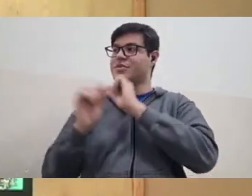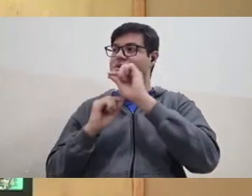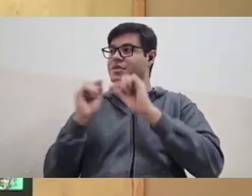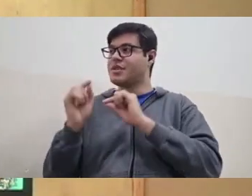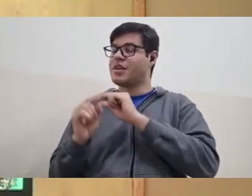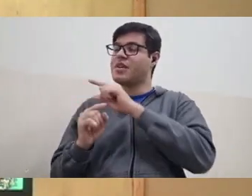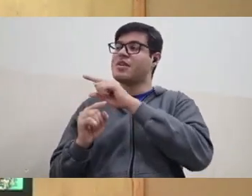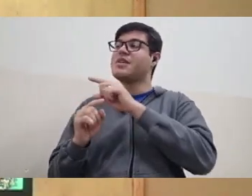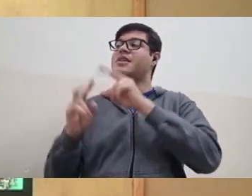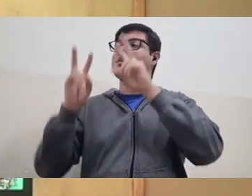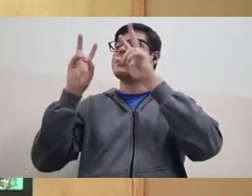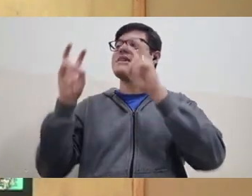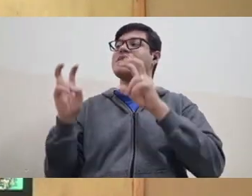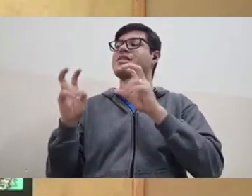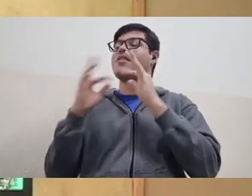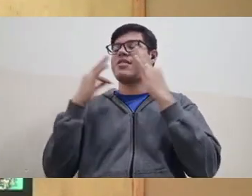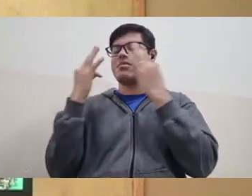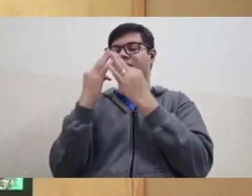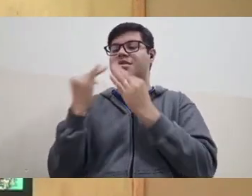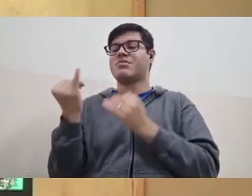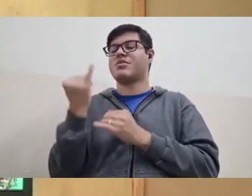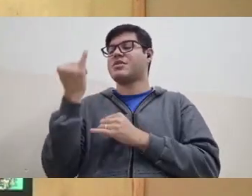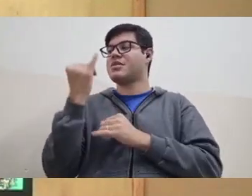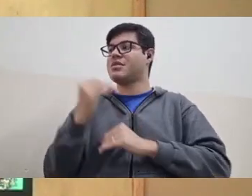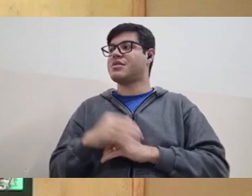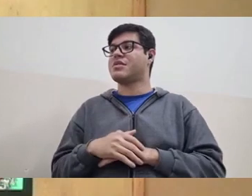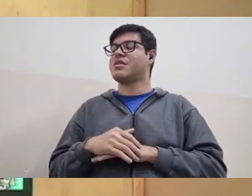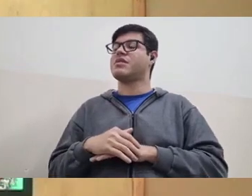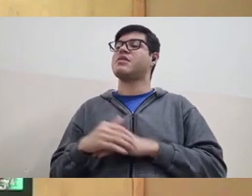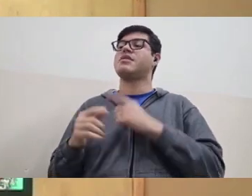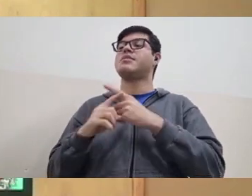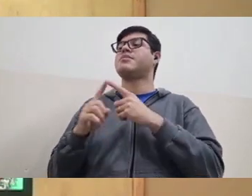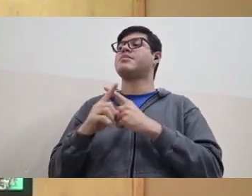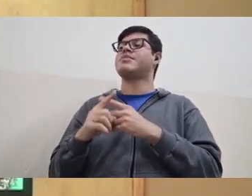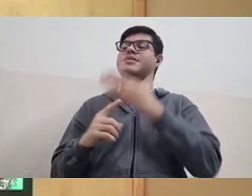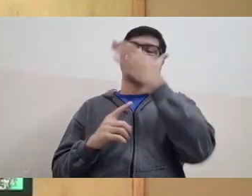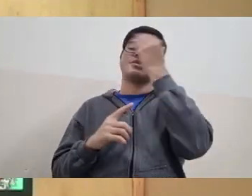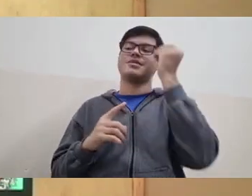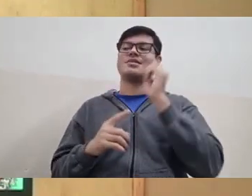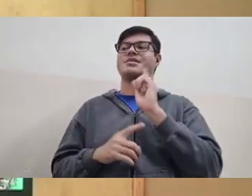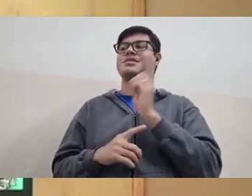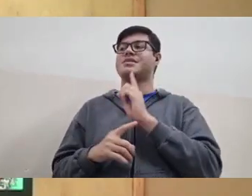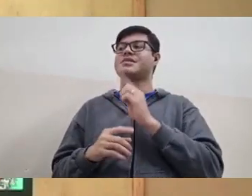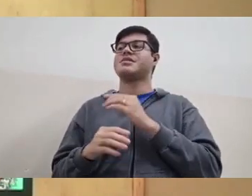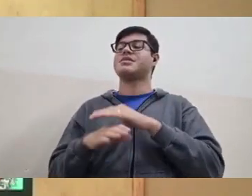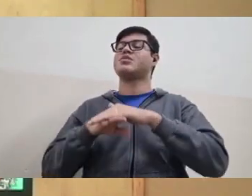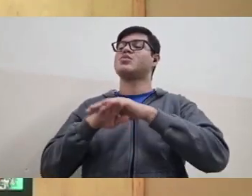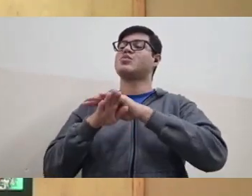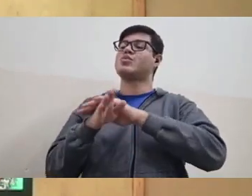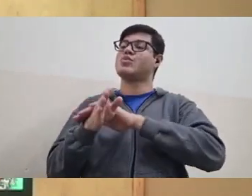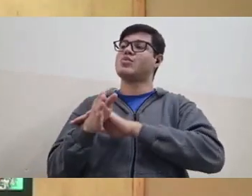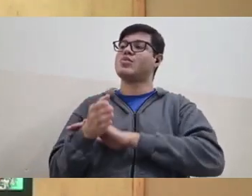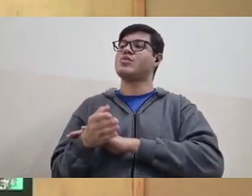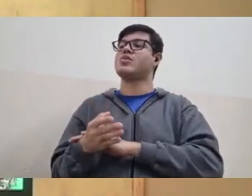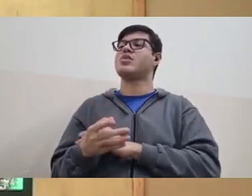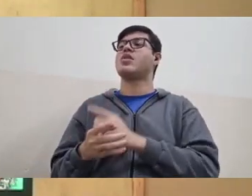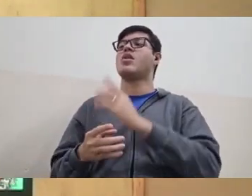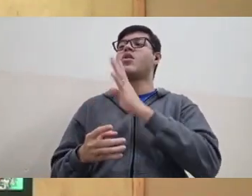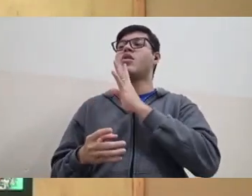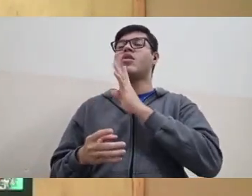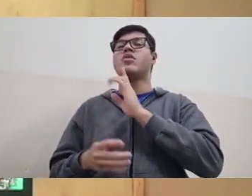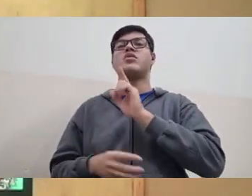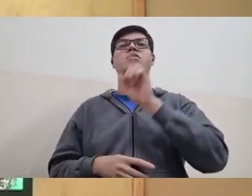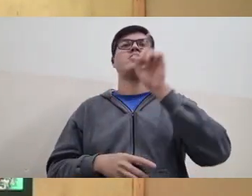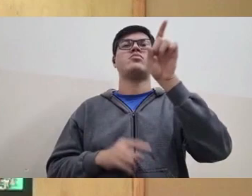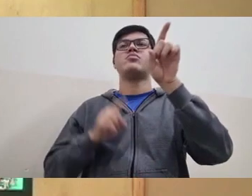sempre de abordar a questão da família, que a gente tem... não pode esquecer dessa tradição de um conhecer o outro, a família conhecer